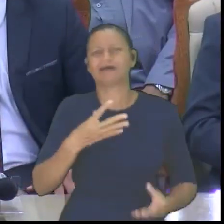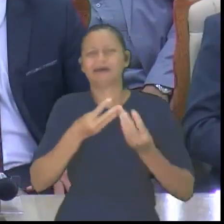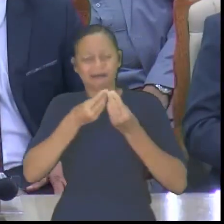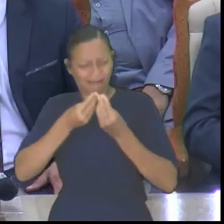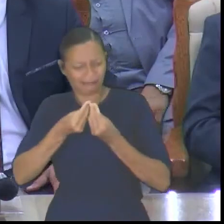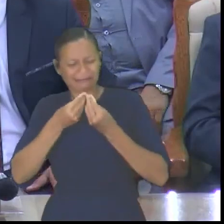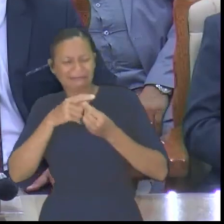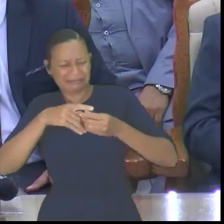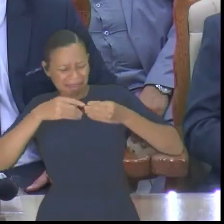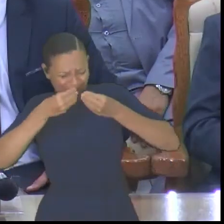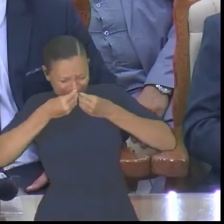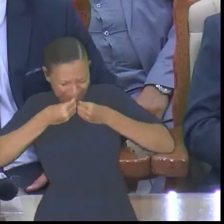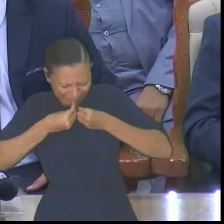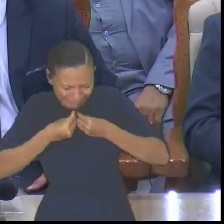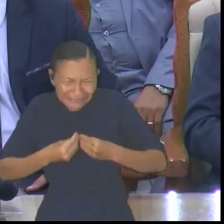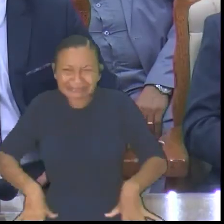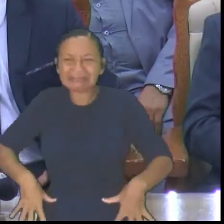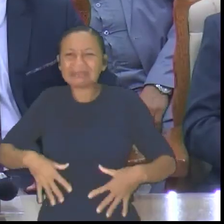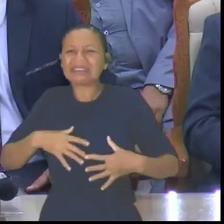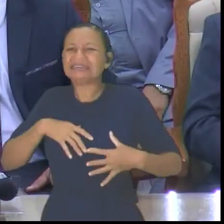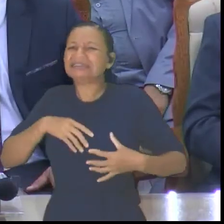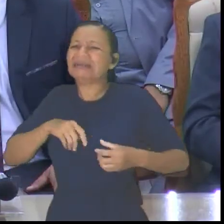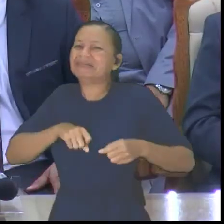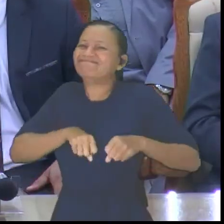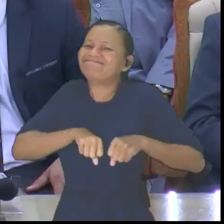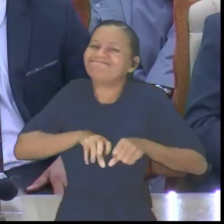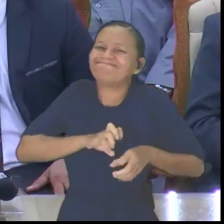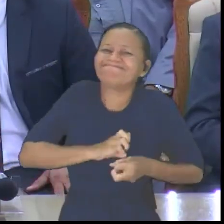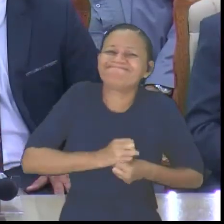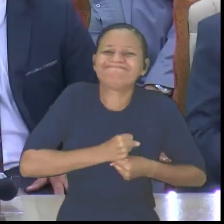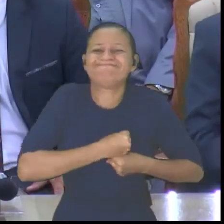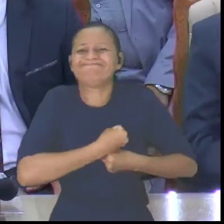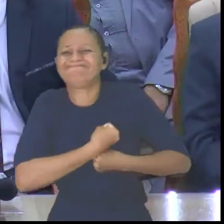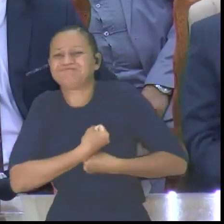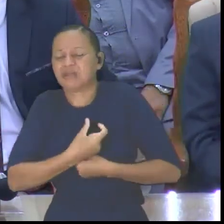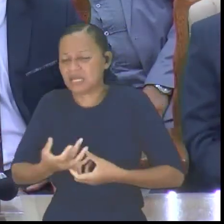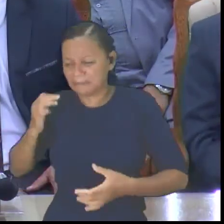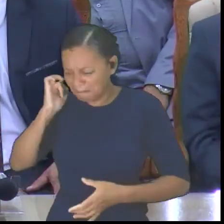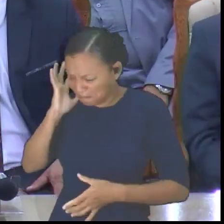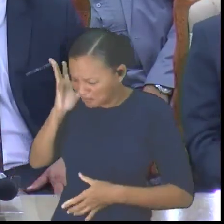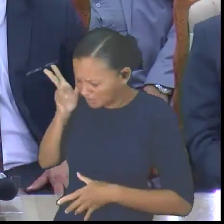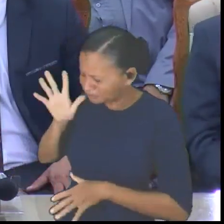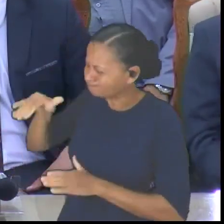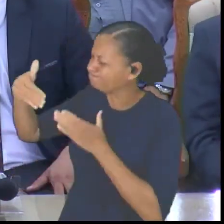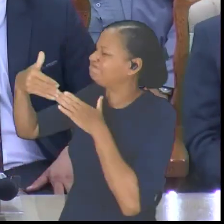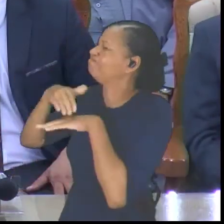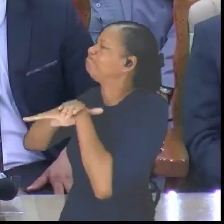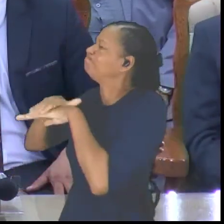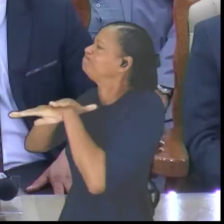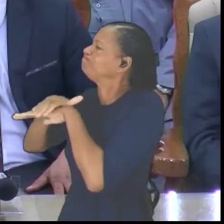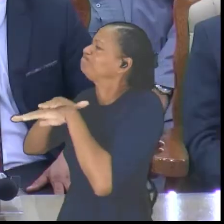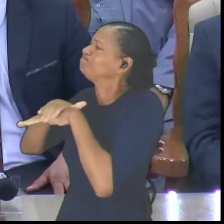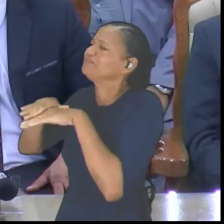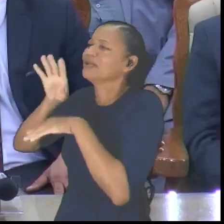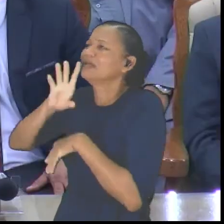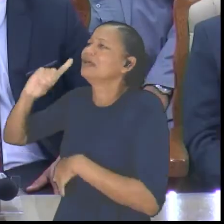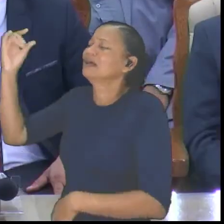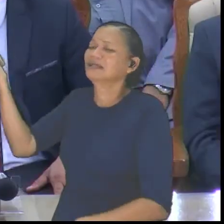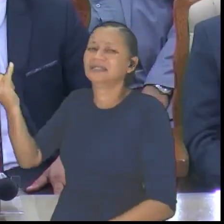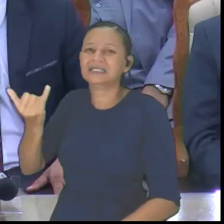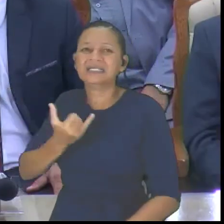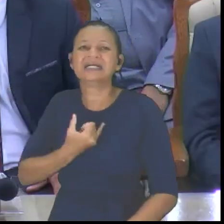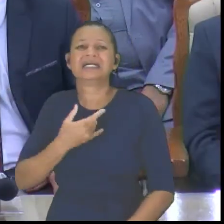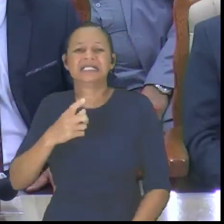muito temor. Eu estava conversando com Deus essa madrugada, e Deus falou comigo que se